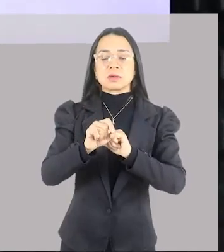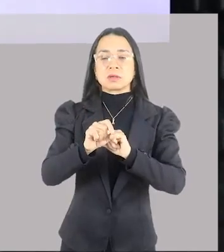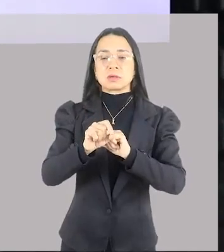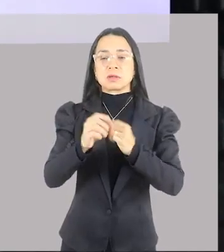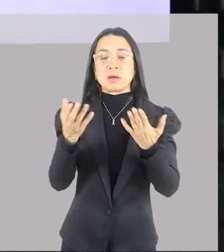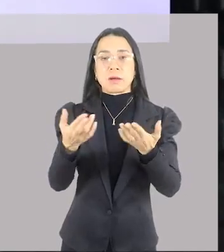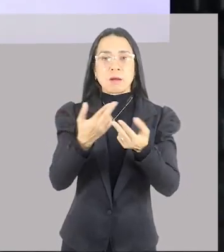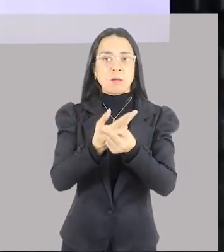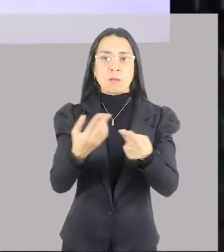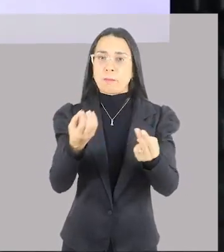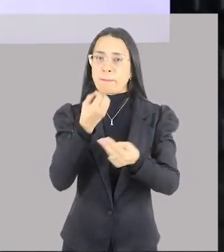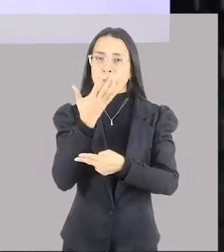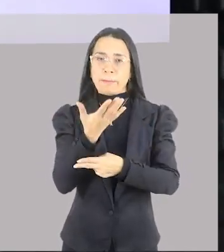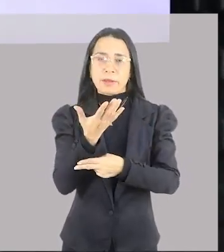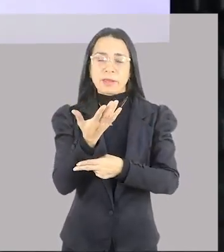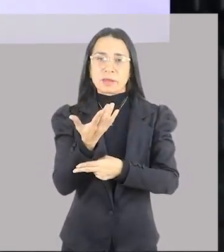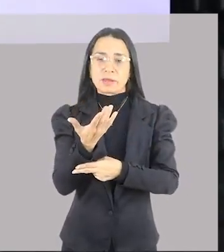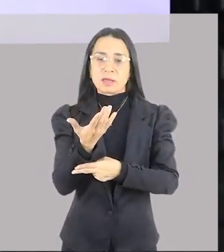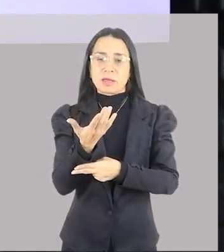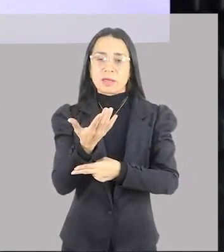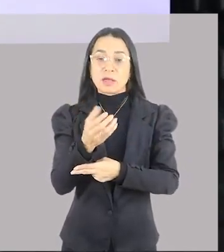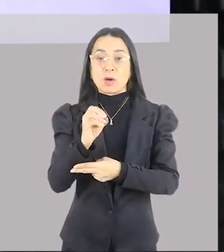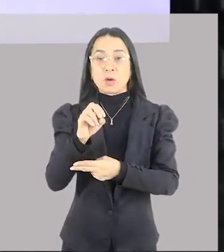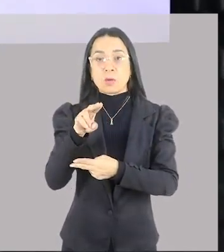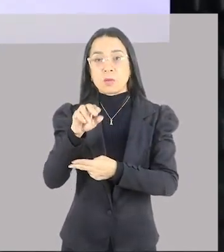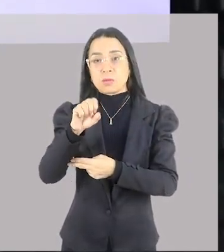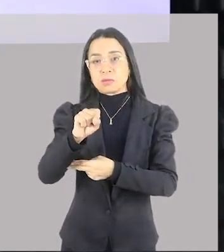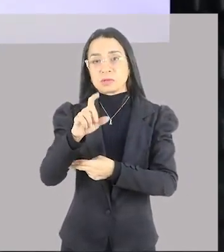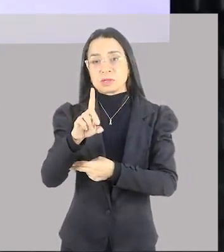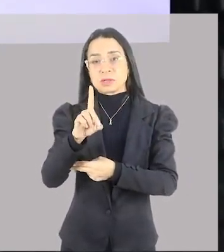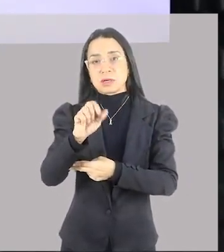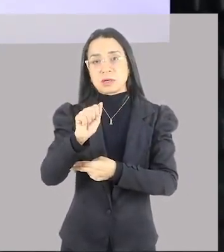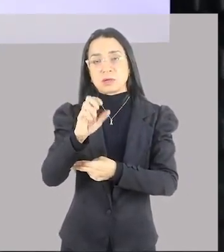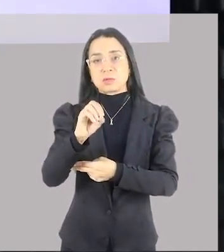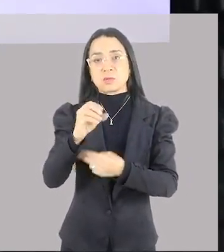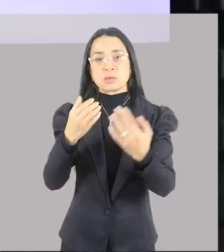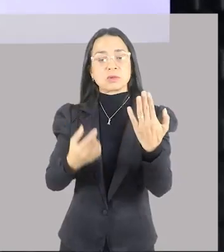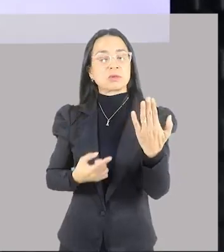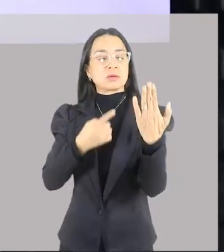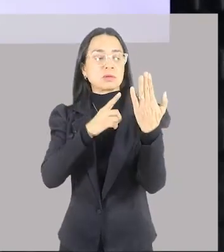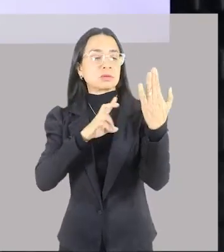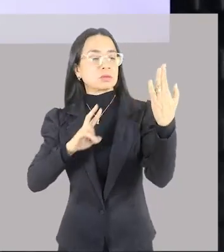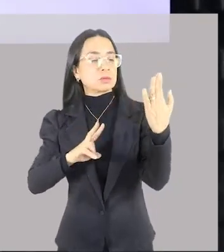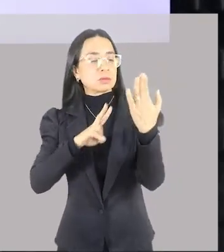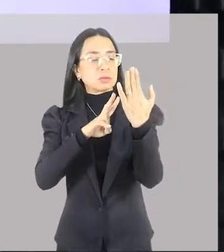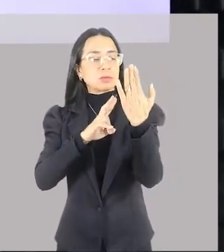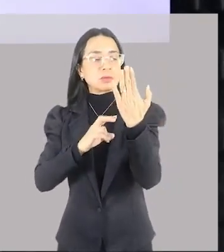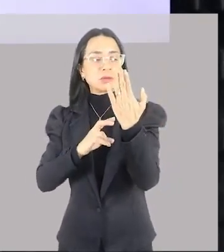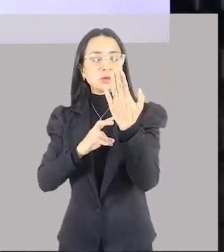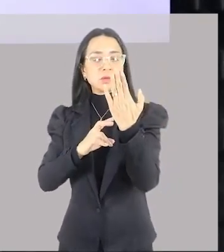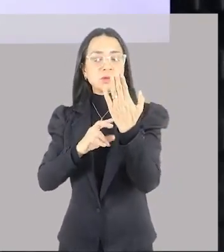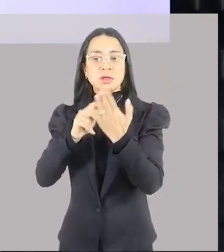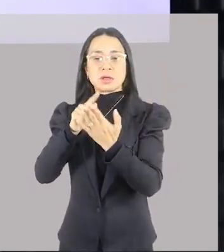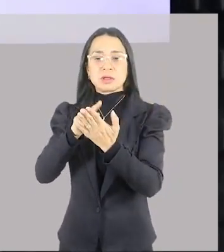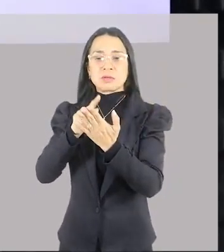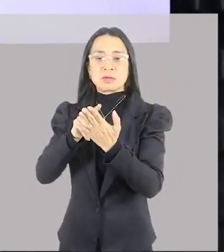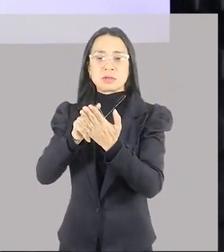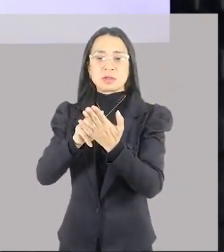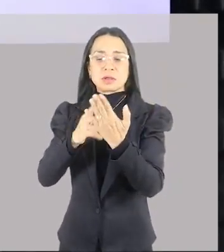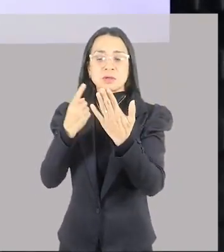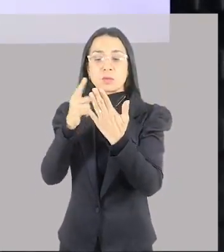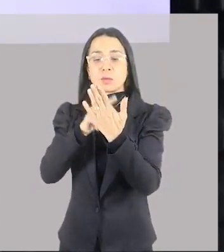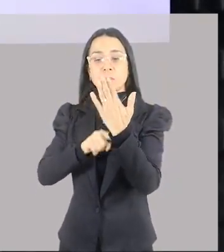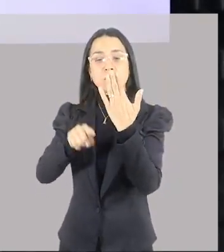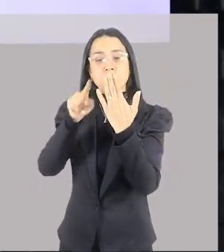bem inusitado, né? Ele está diante do espelho, certo? E, na verdade, o espelho não